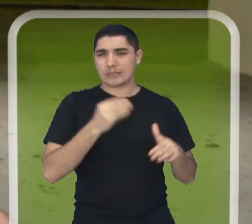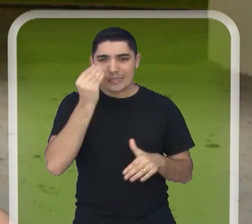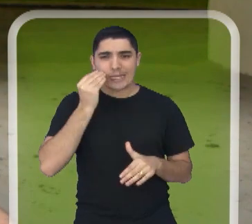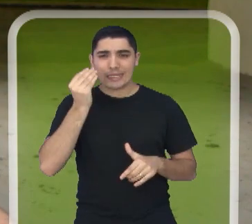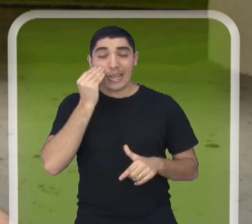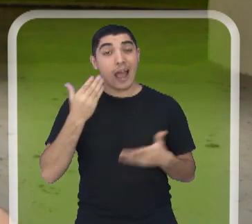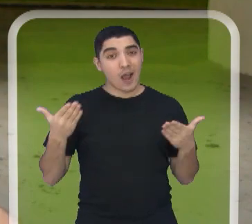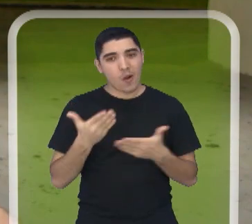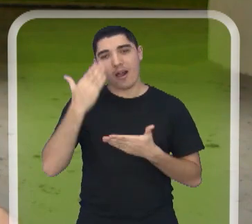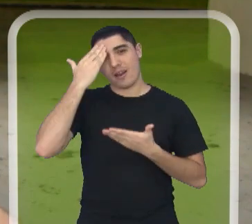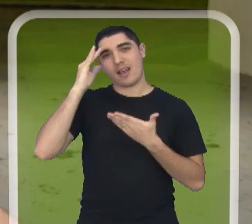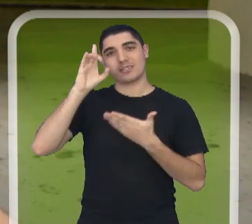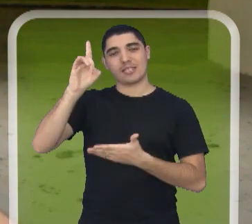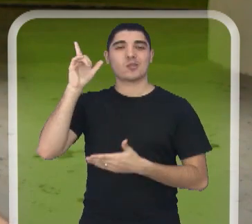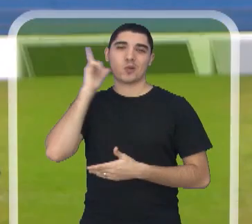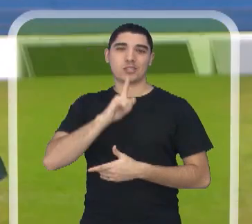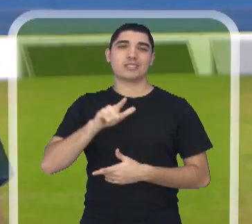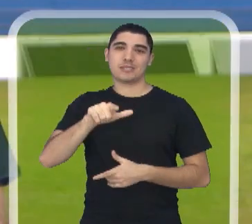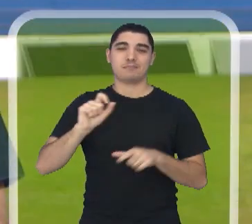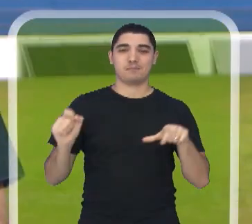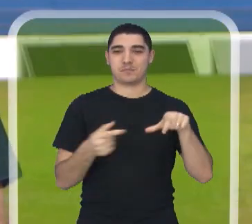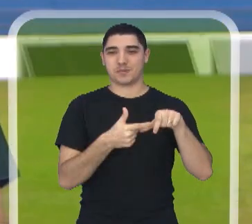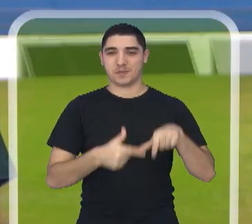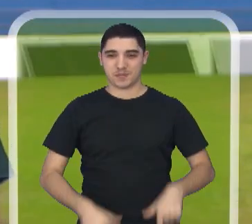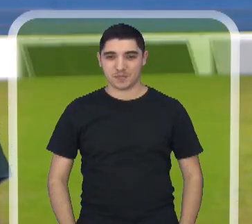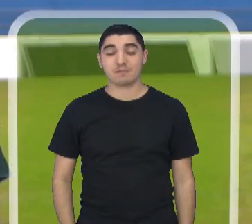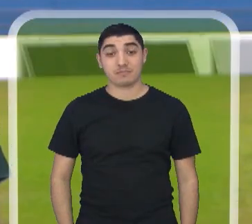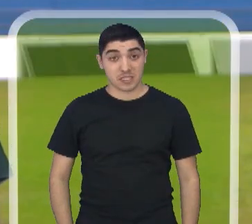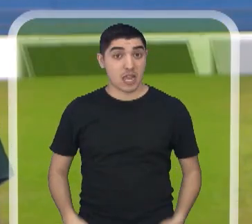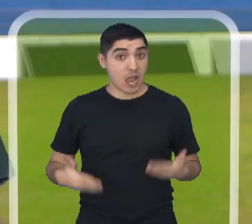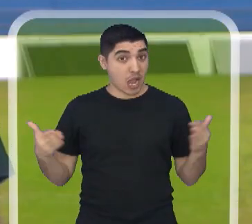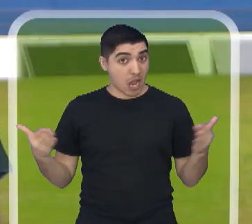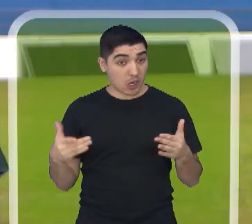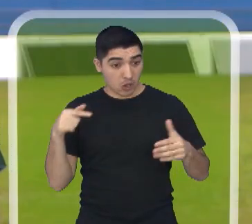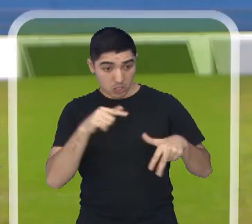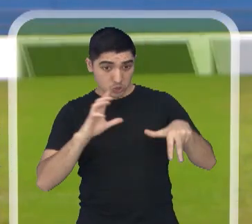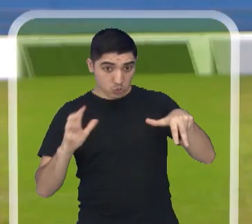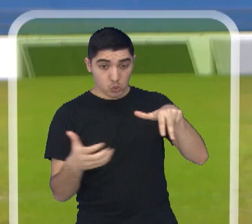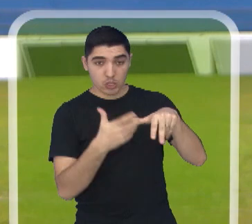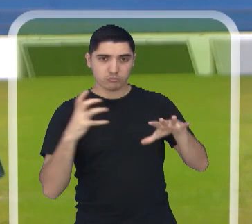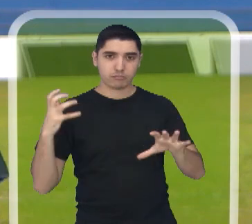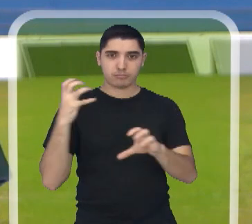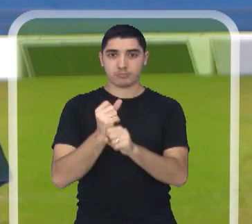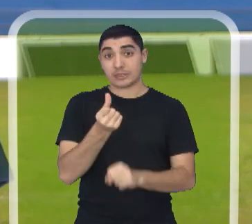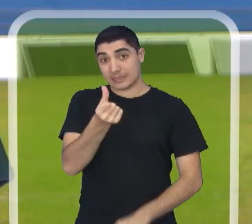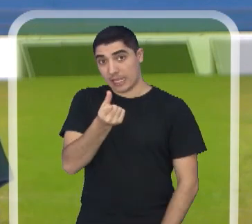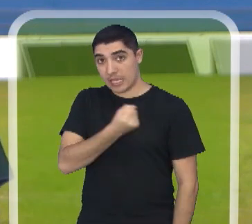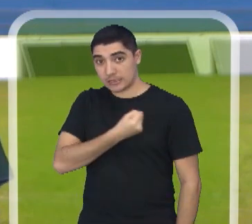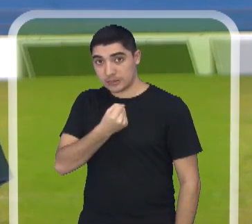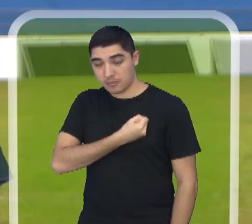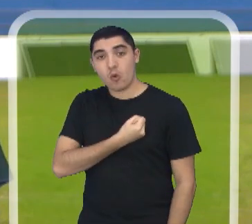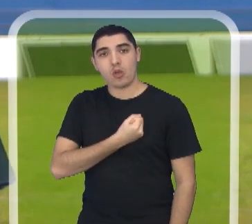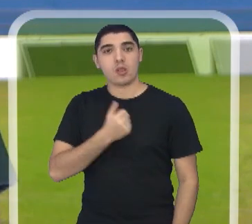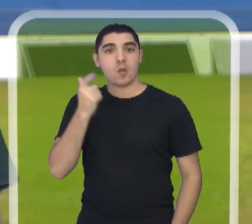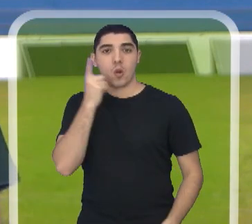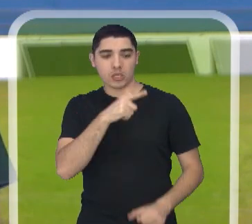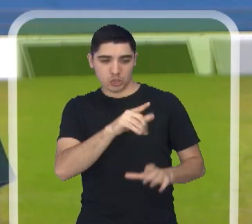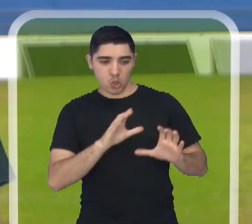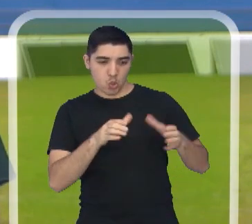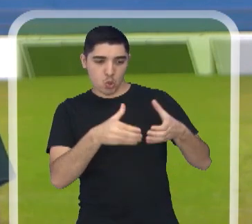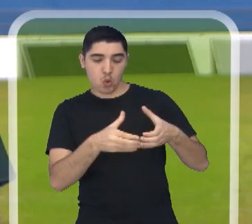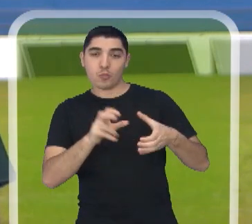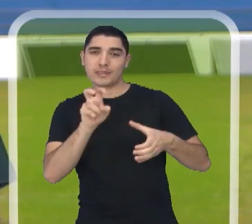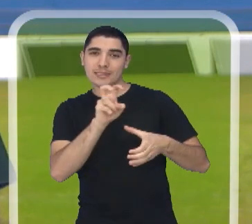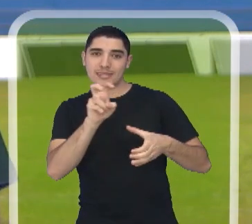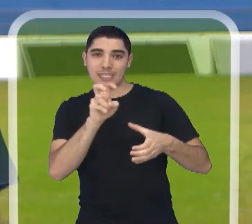e graças a Deus fui coroado no final, Com o resultado, o joseense vai a 6 pontos e chega na vice-liderança do grupo